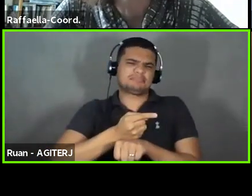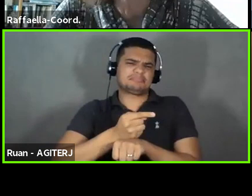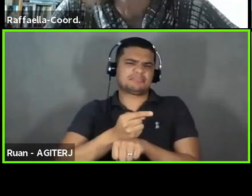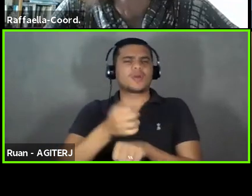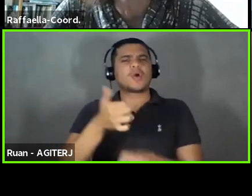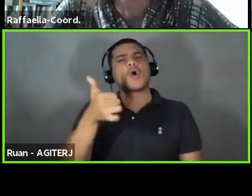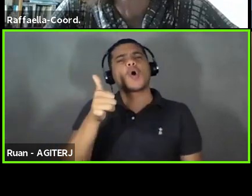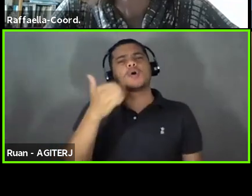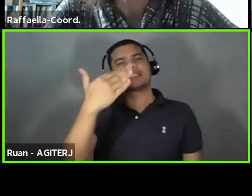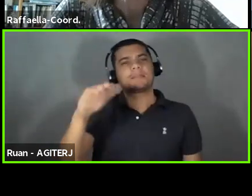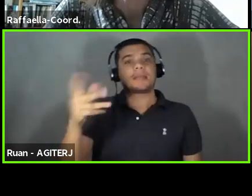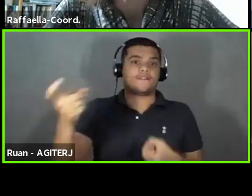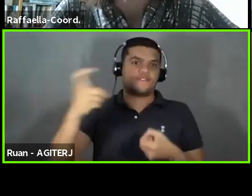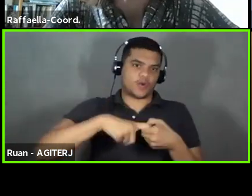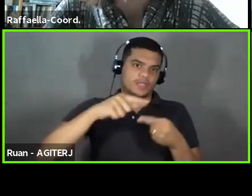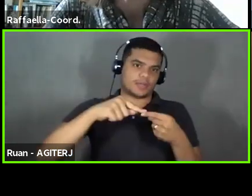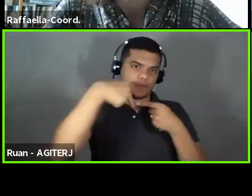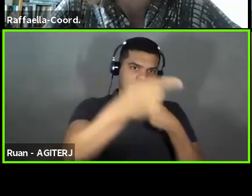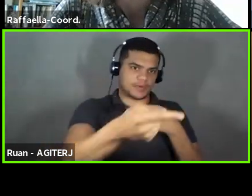para a próxima sessão, né?